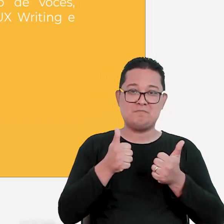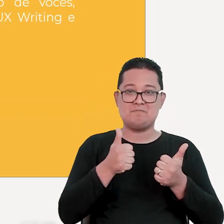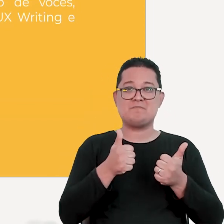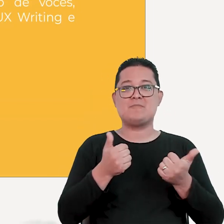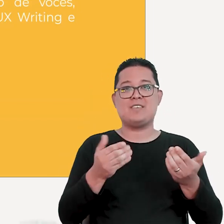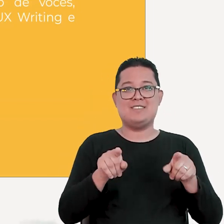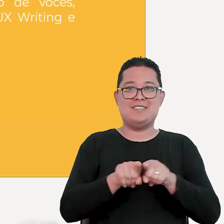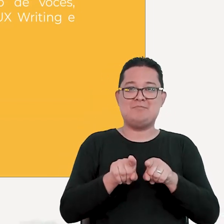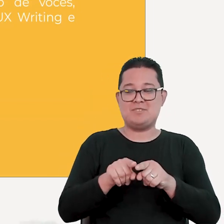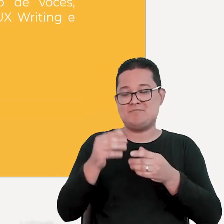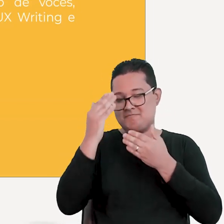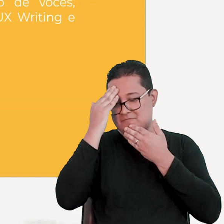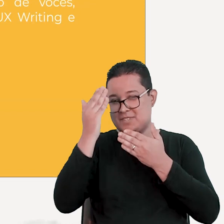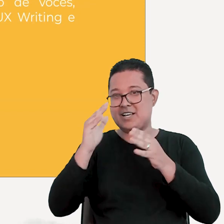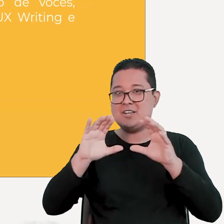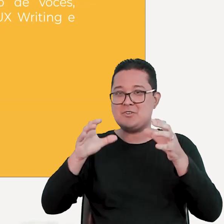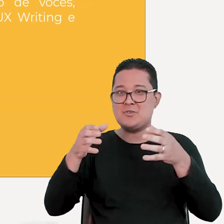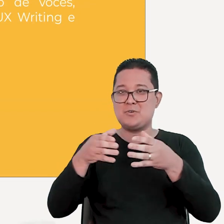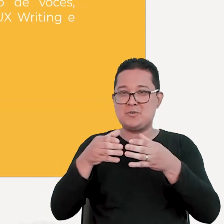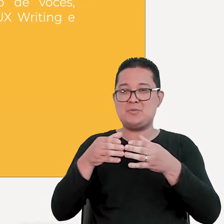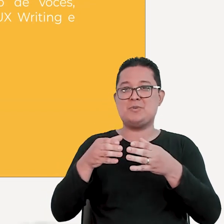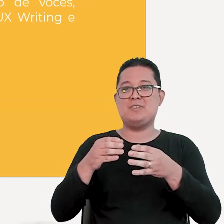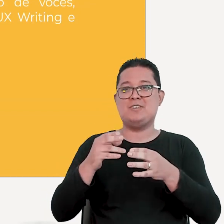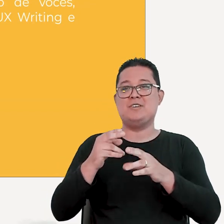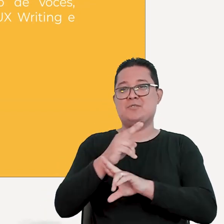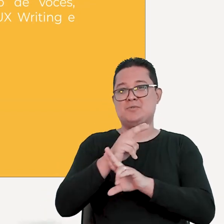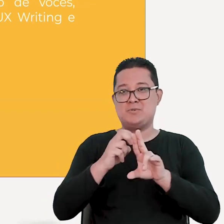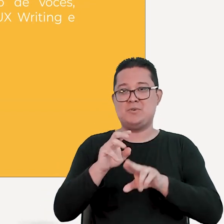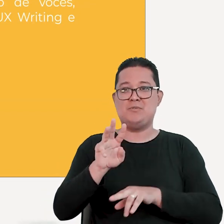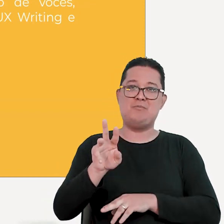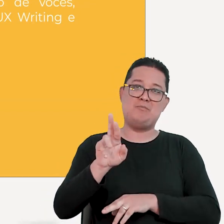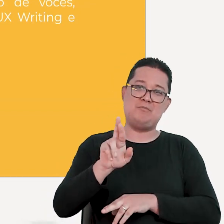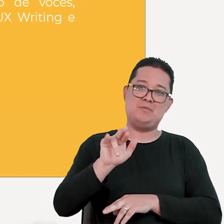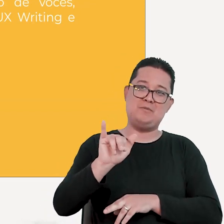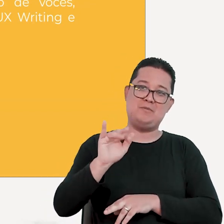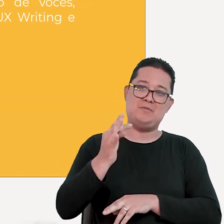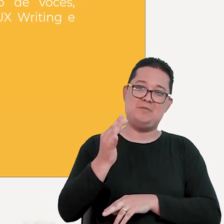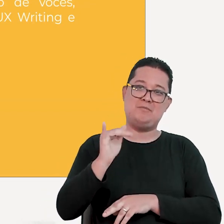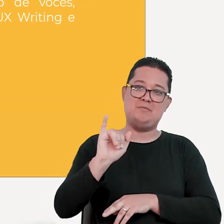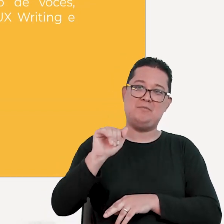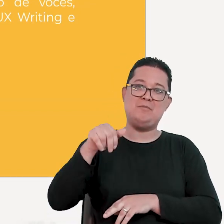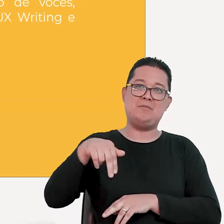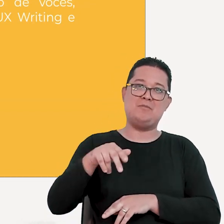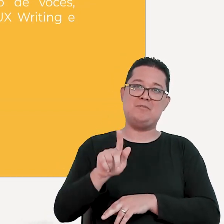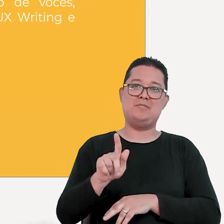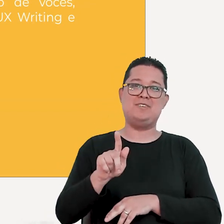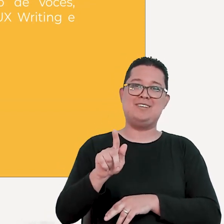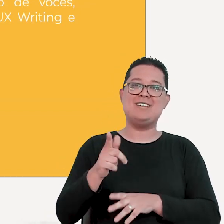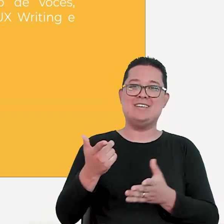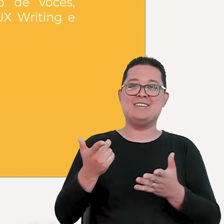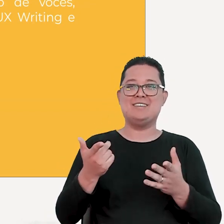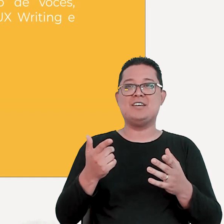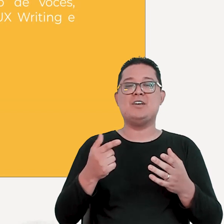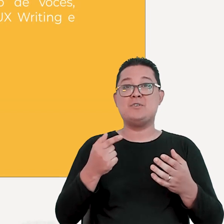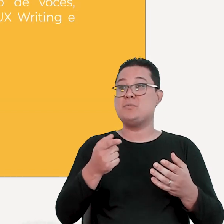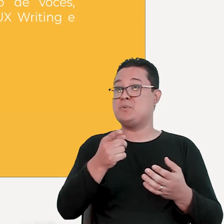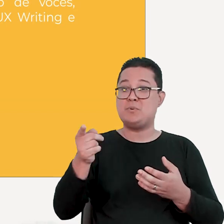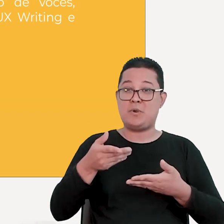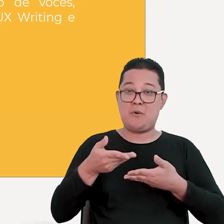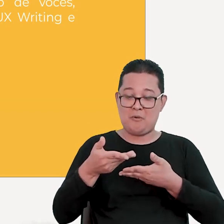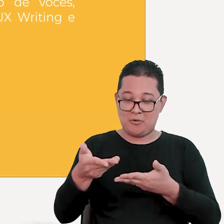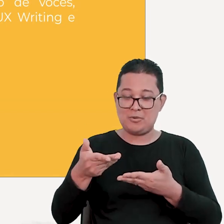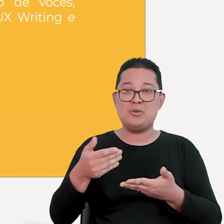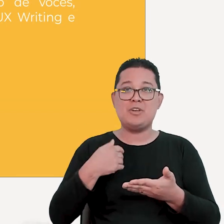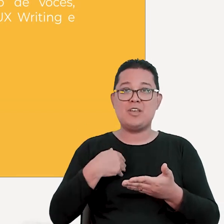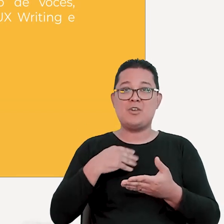ao Clube de UX Writing que me convidou para dar essa palestra. Me convidou também para ser mentora do clube. Então, quem está dentro